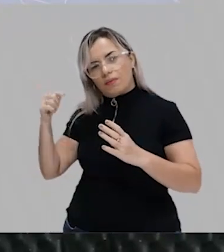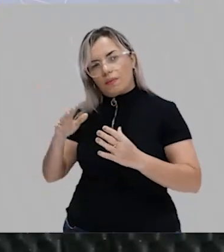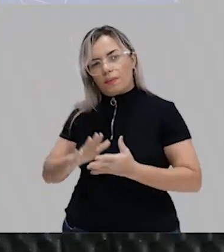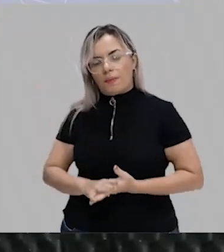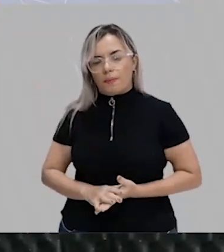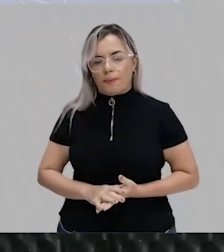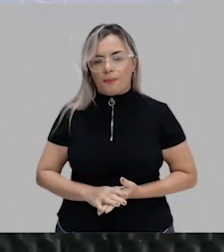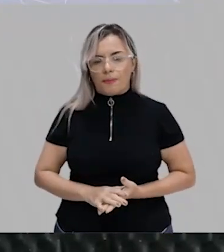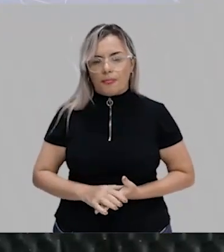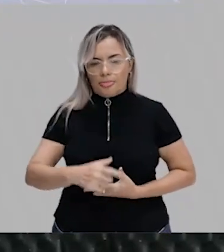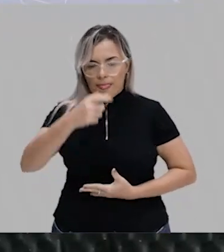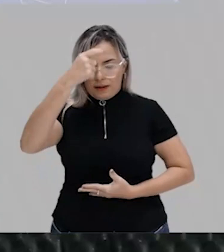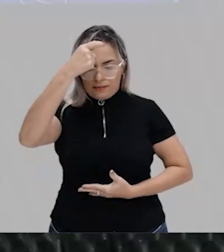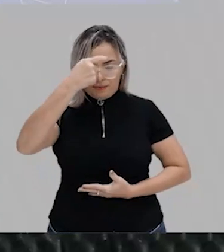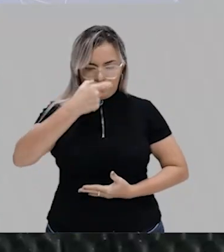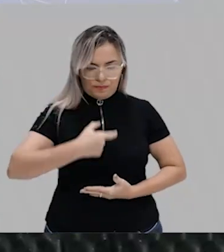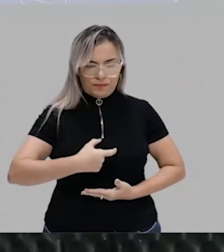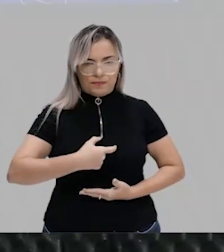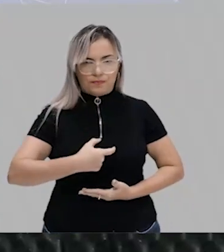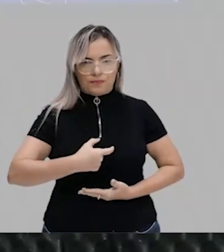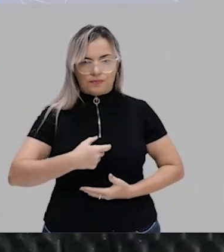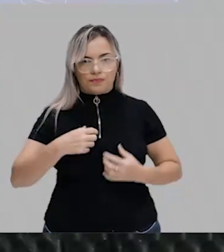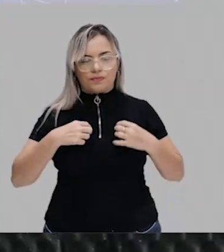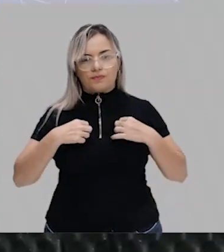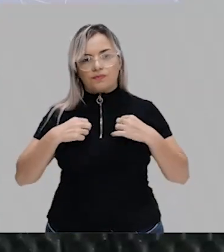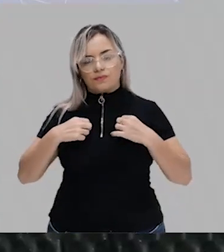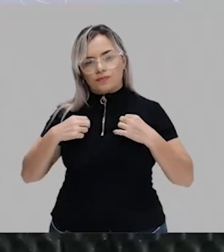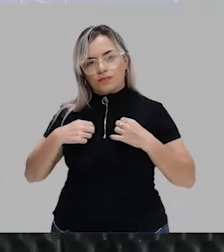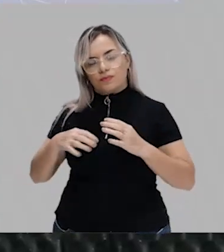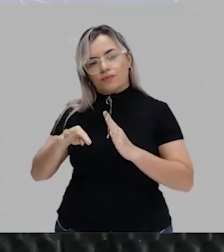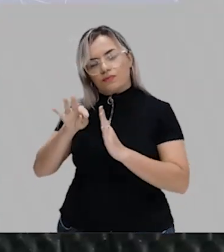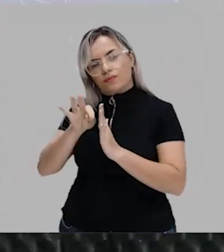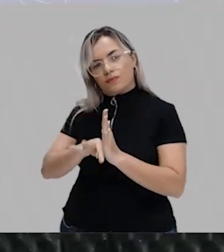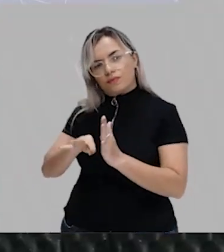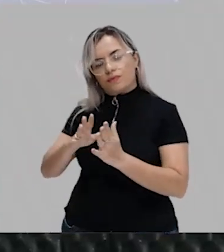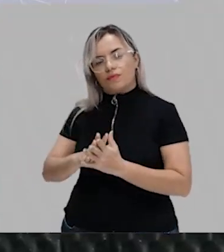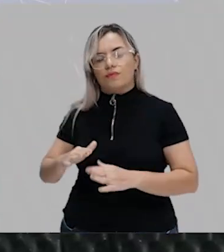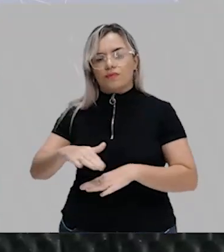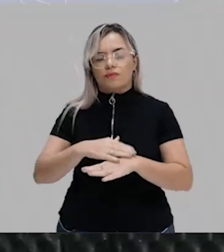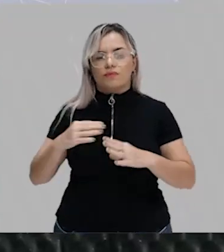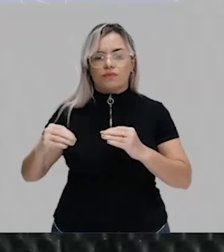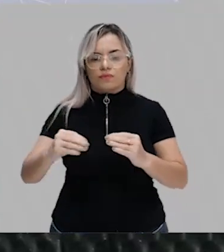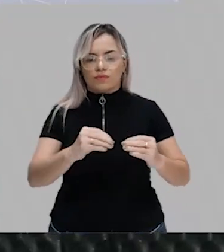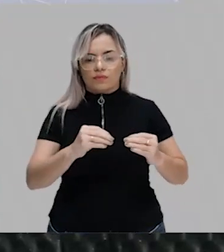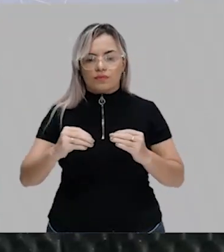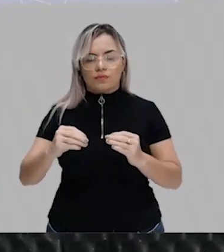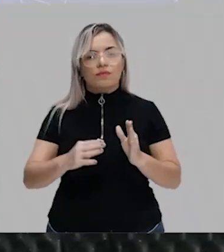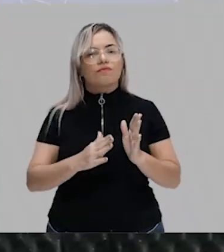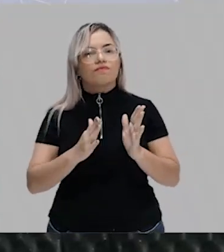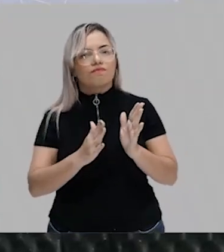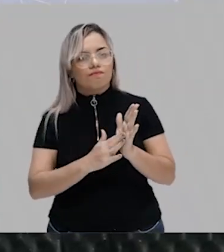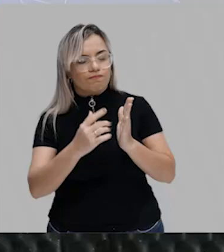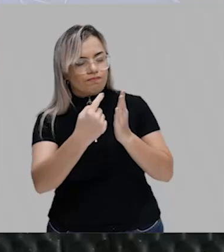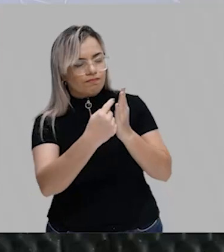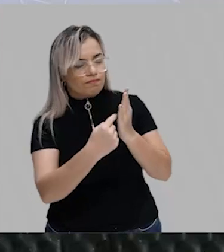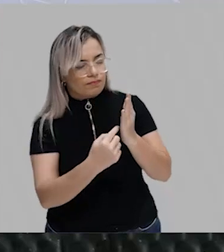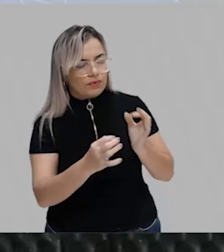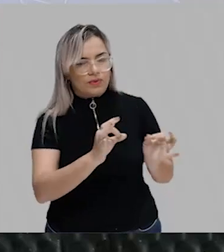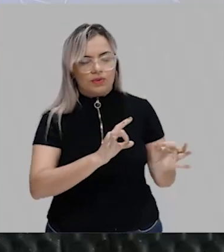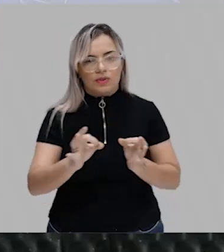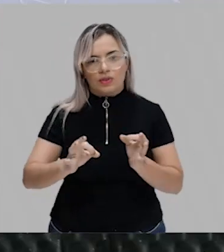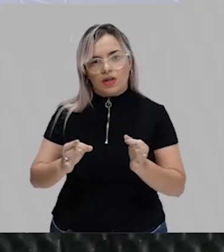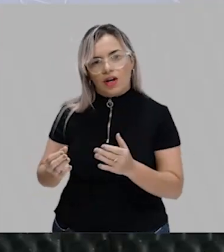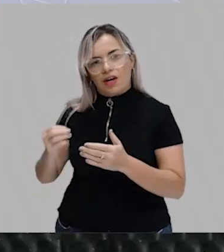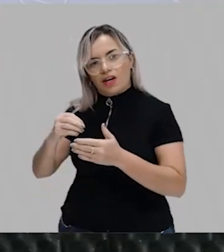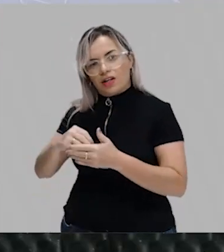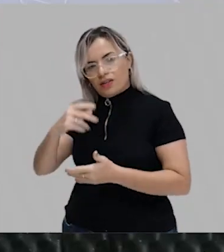uma encenação de um determinado texto, ou de um diálogo, como é a proposta, porque você acaba entrando